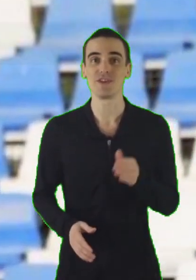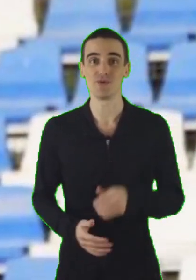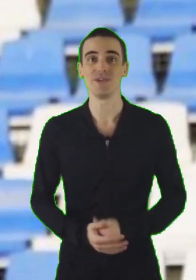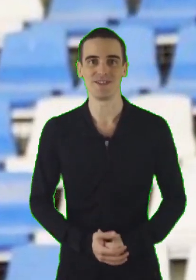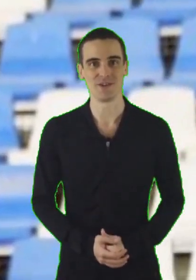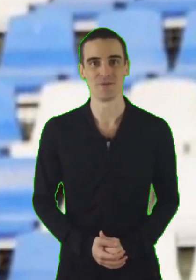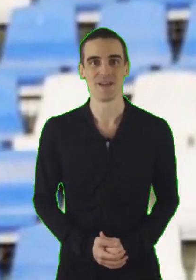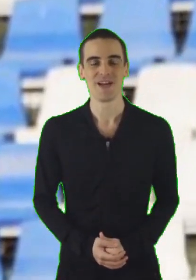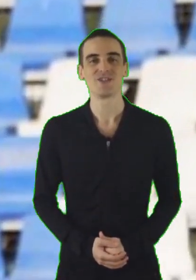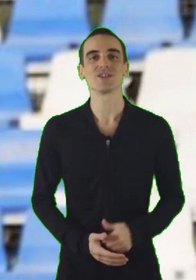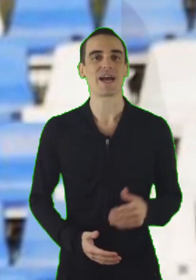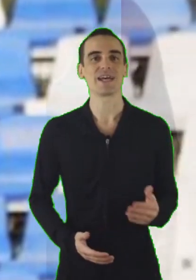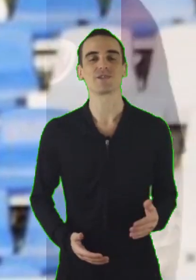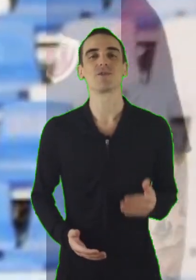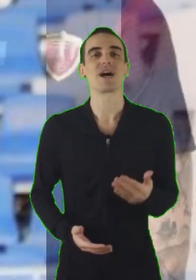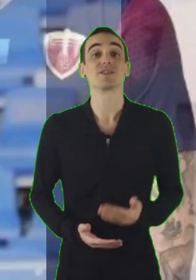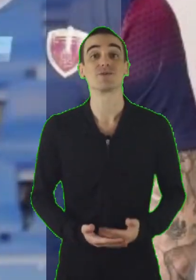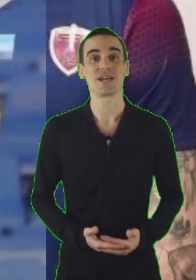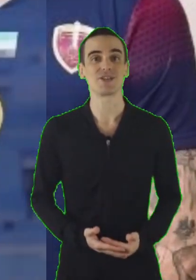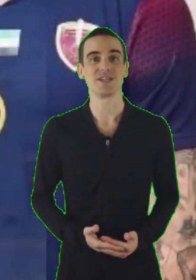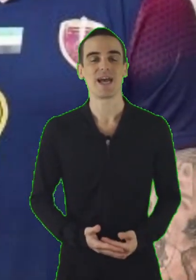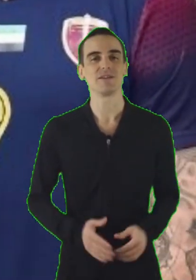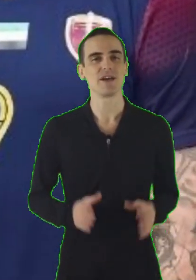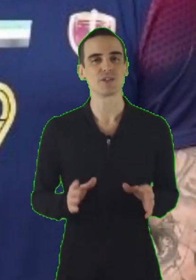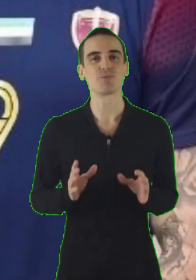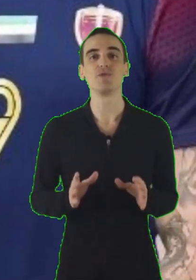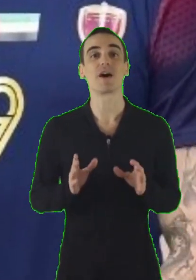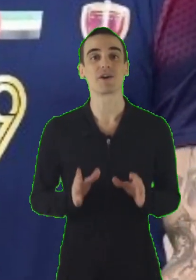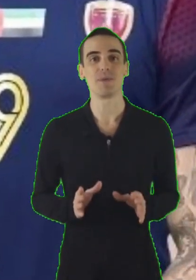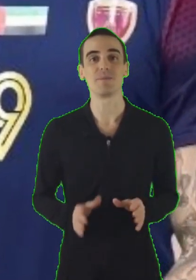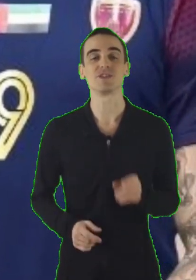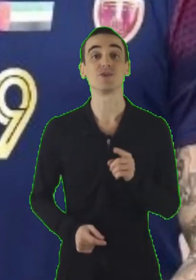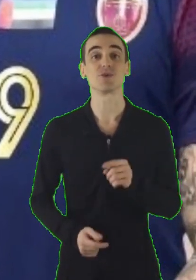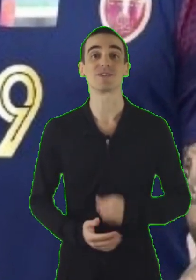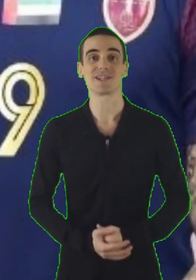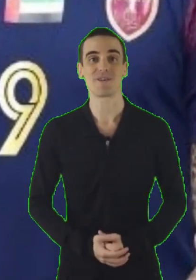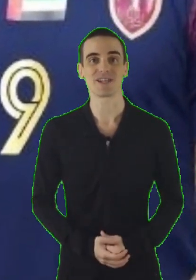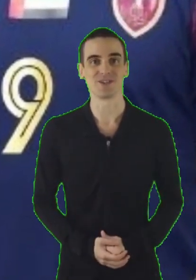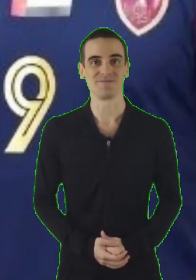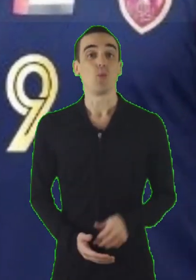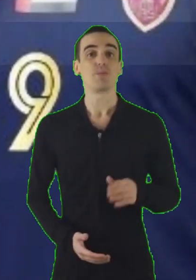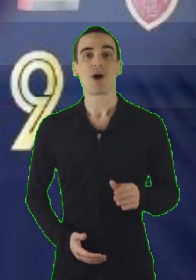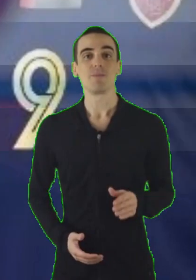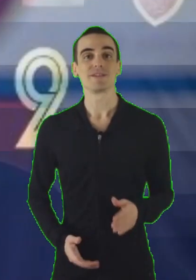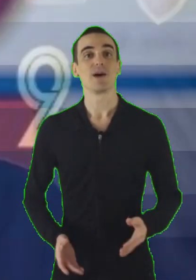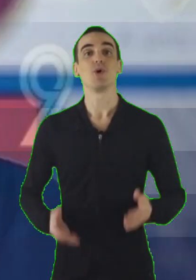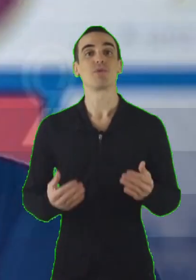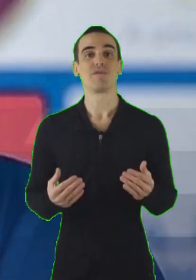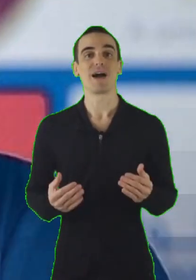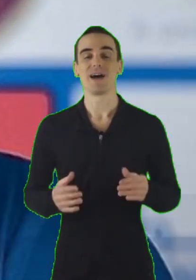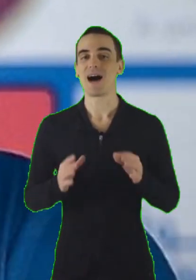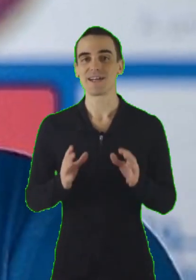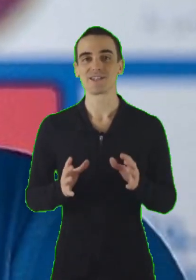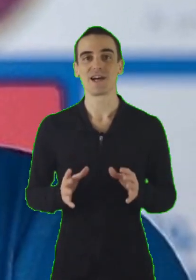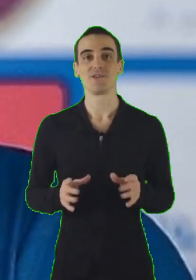o treinador perpendicou o jogador e as negociações estão em andamento Entre a direção do clube Mineiro e o jogador de 30 anos a